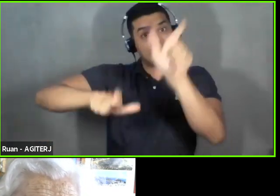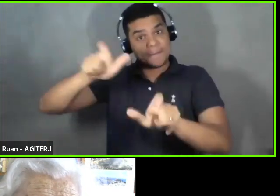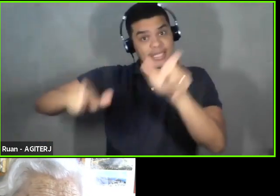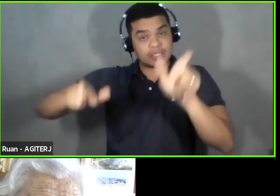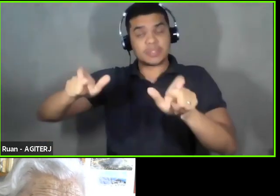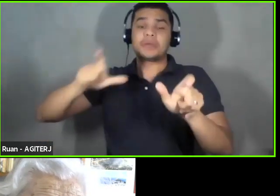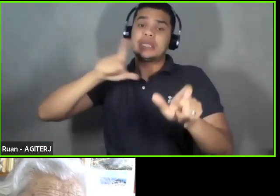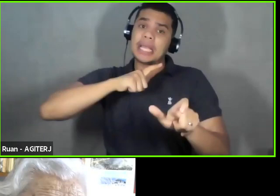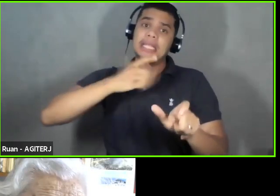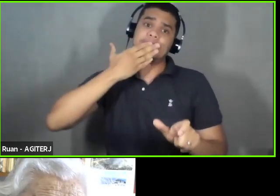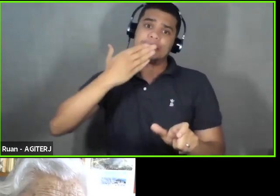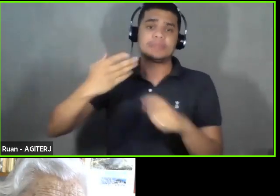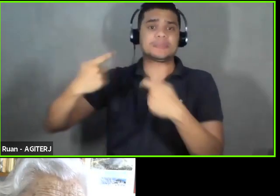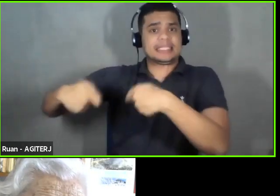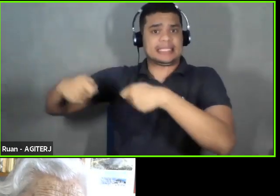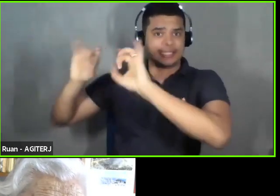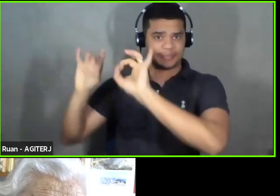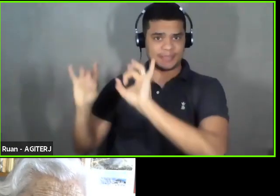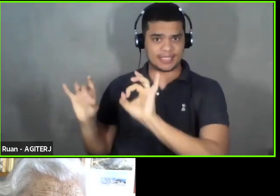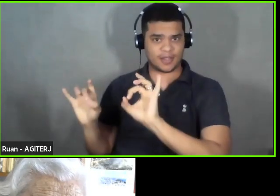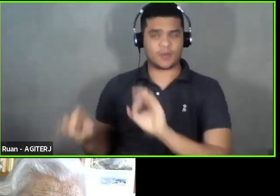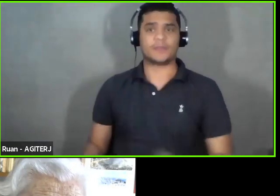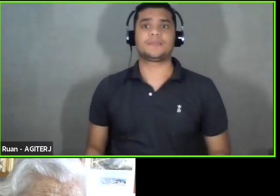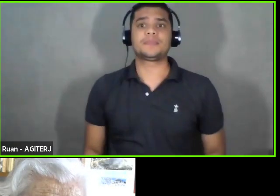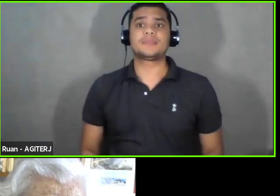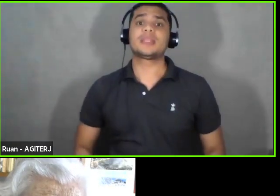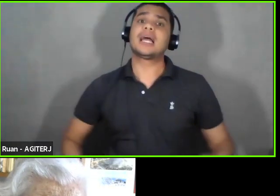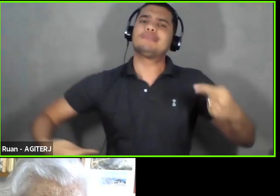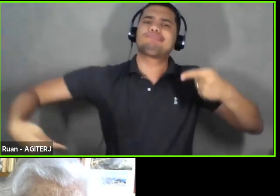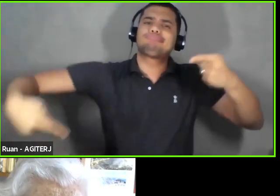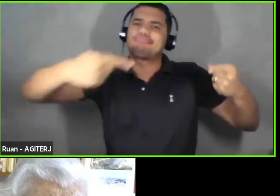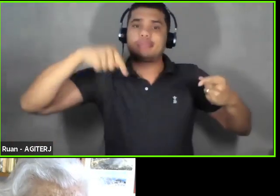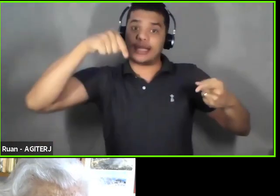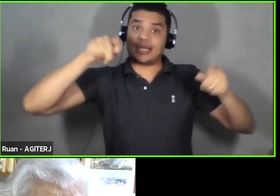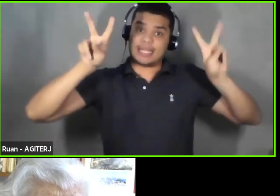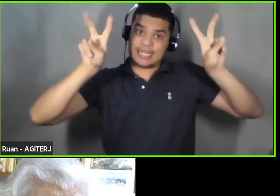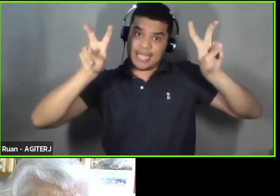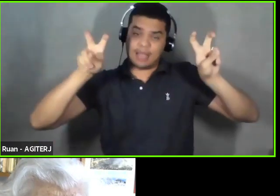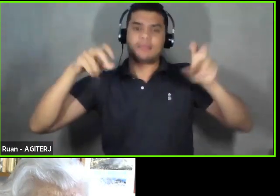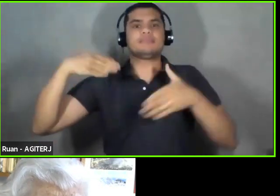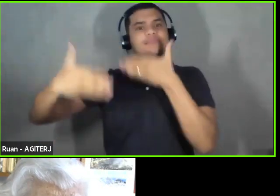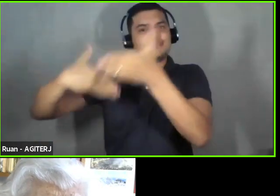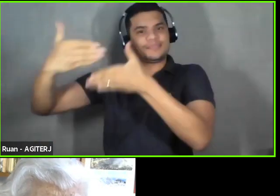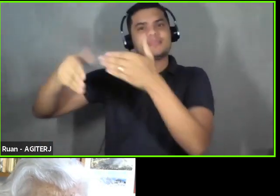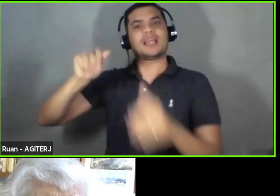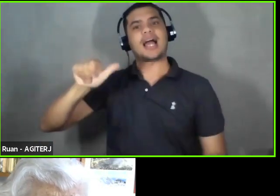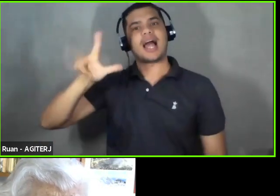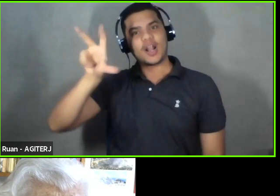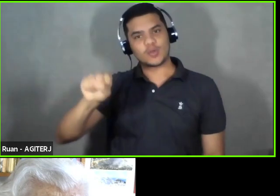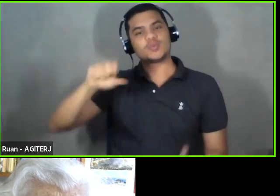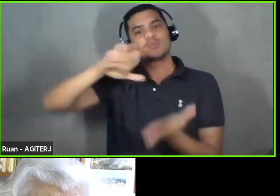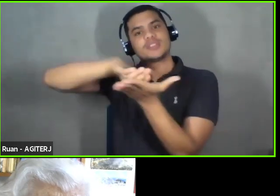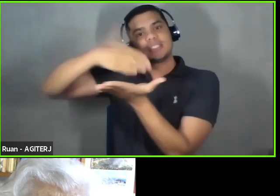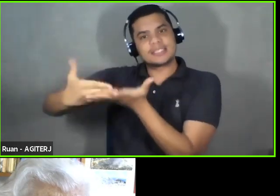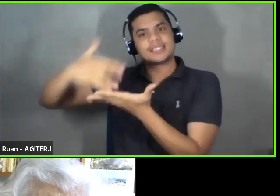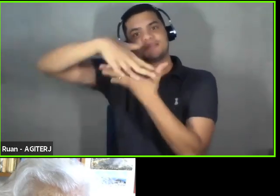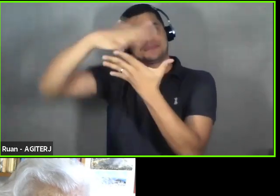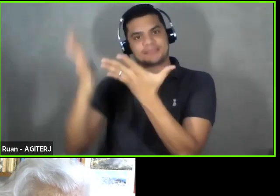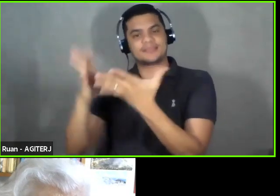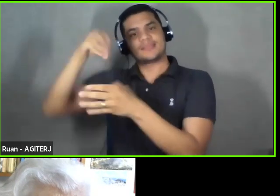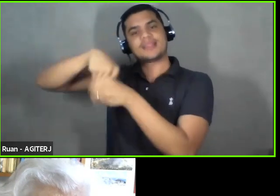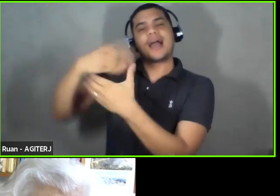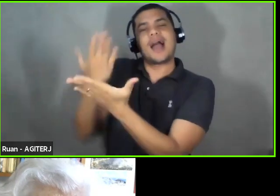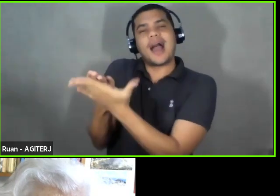de necessidade especial. E as discussões sobre esse tema, desenvolvidas por alunos intérpretes de Libras nas aulas